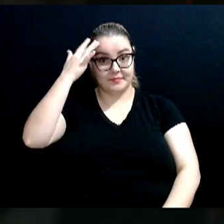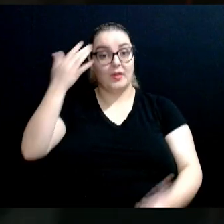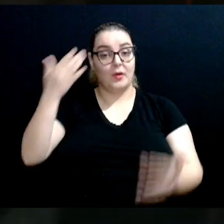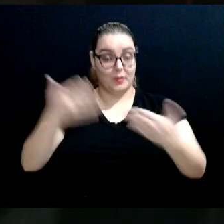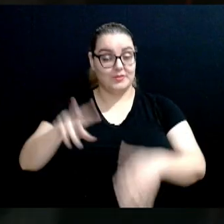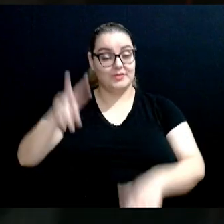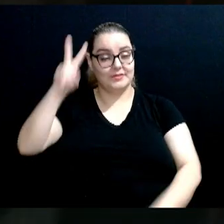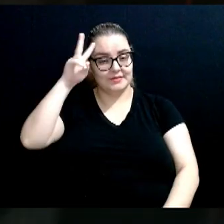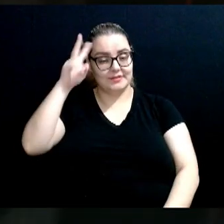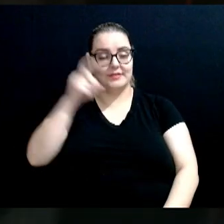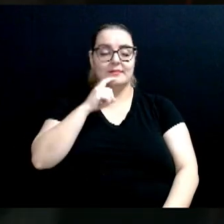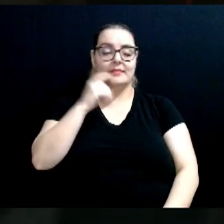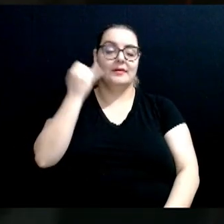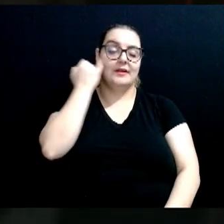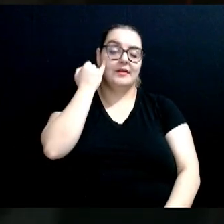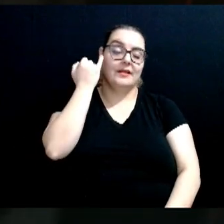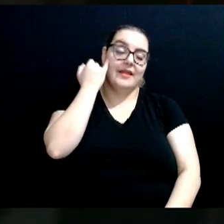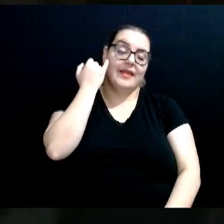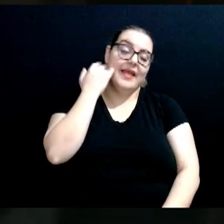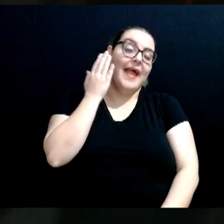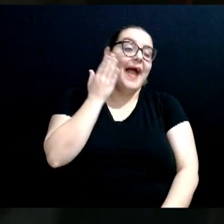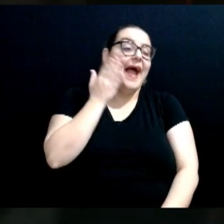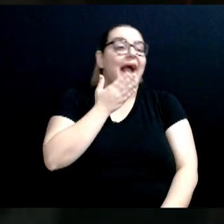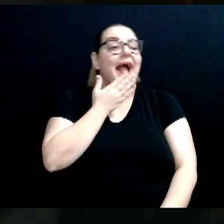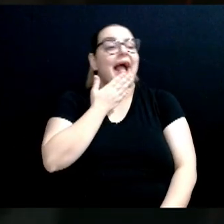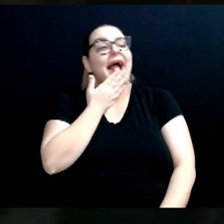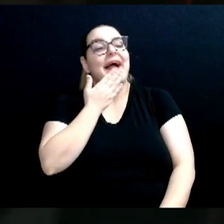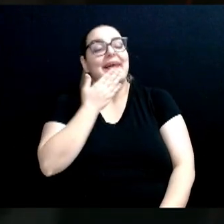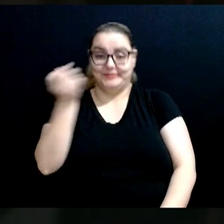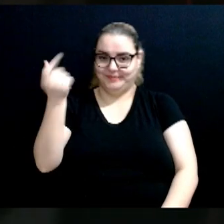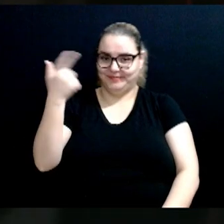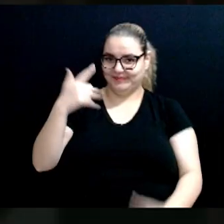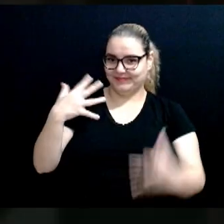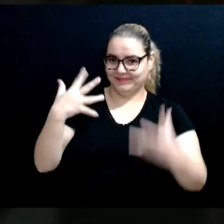mas o sol tá lindo e o céu tá maravilhoso lá fora, tá bom?